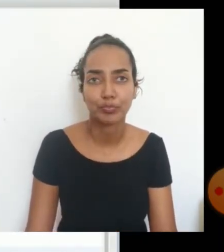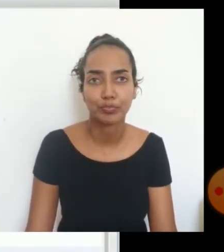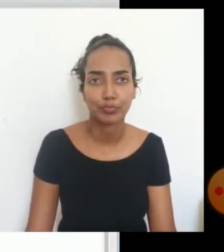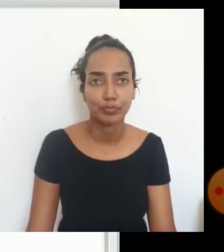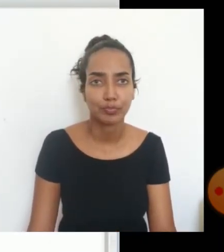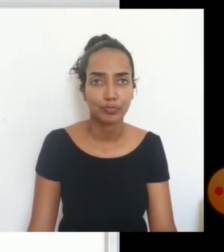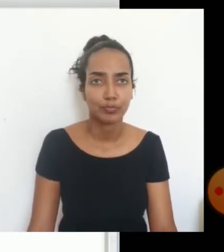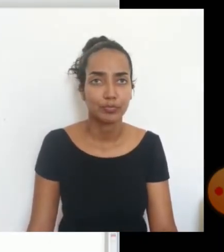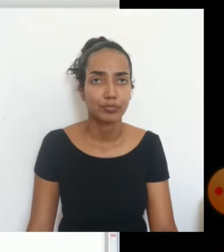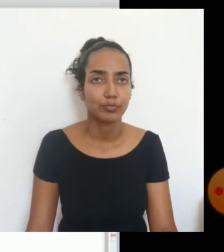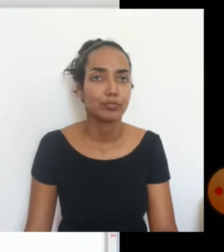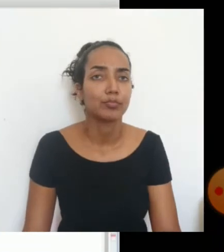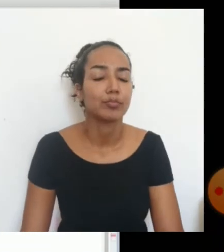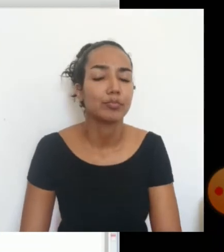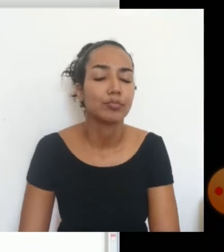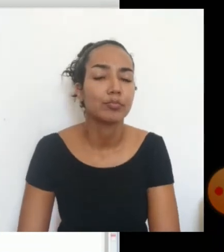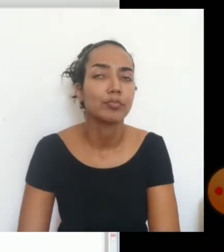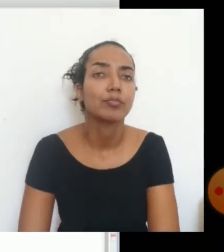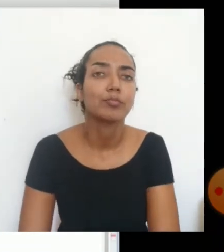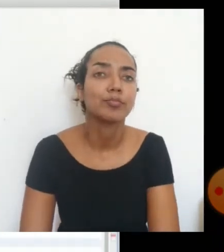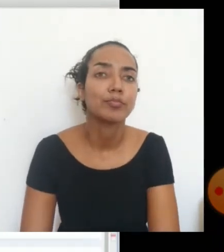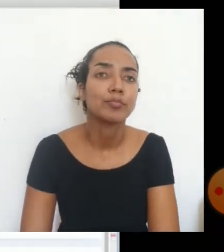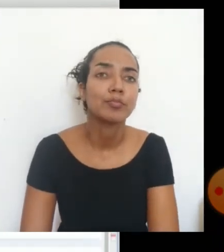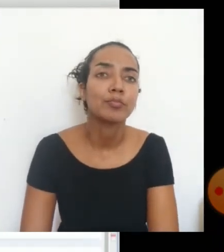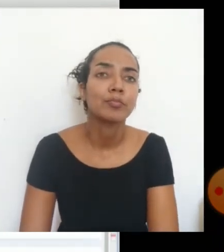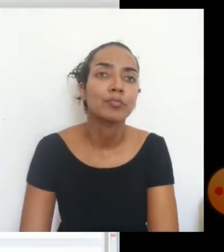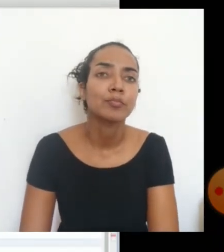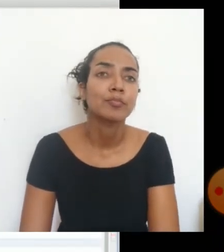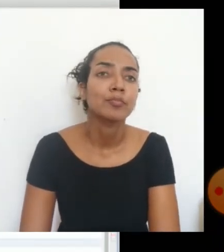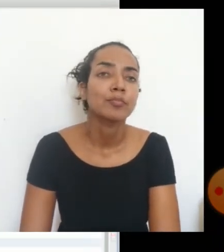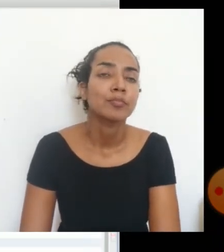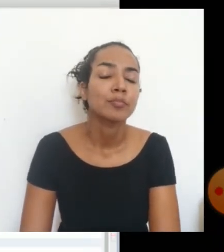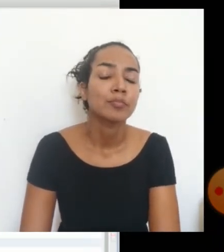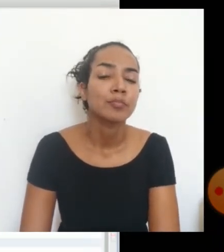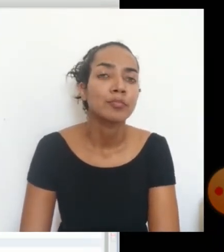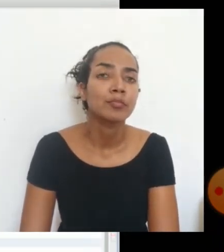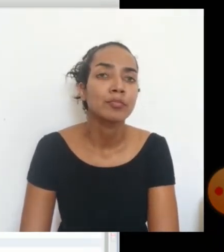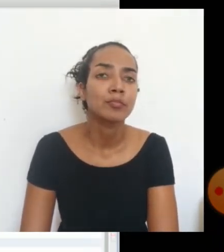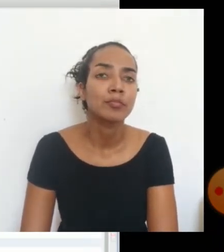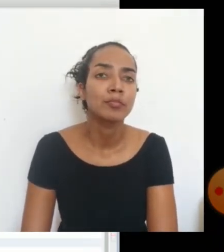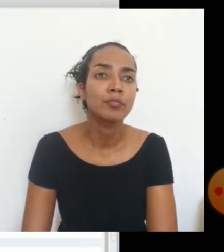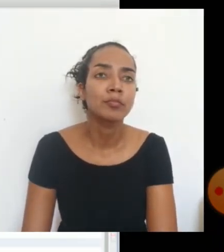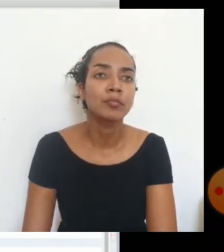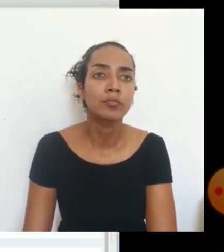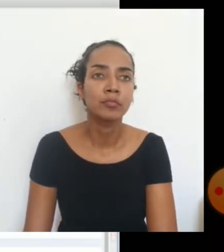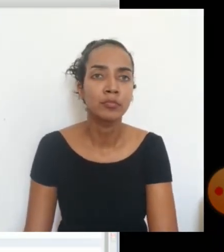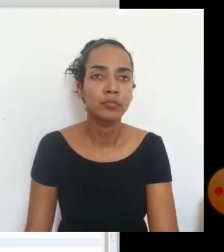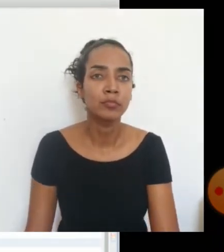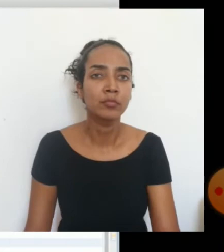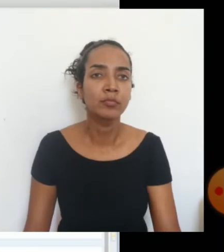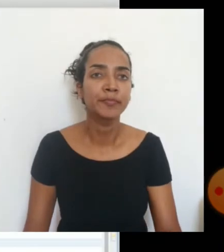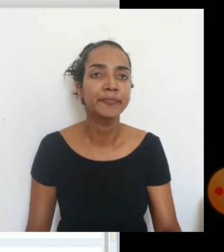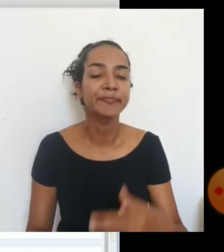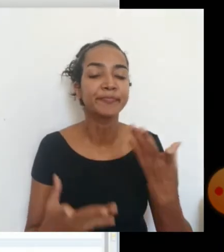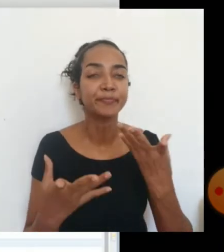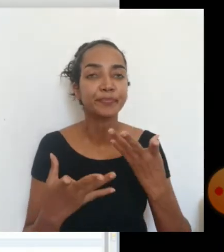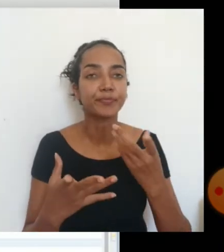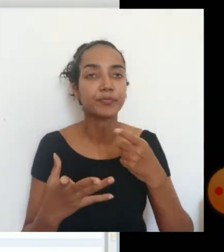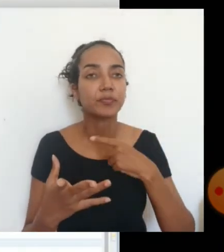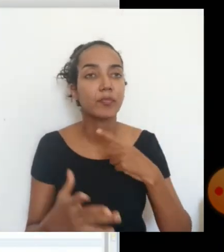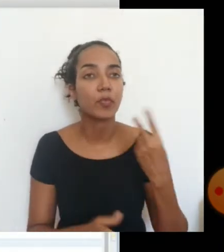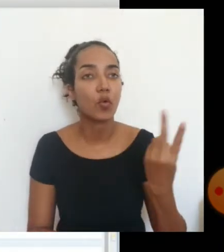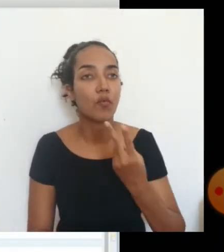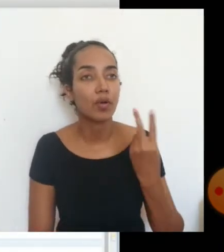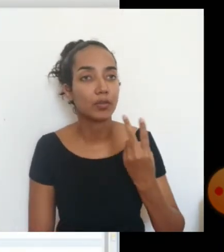número 456, e o saldo dessa conta é 100. Né? E